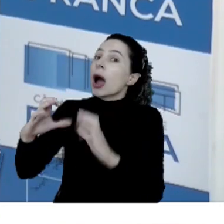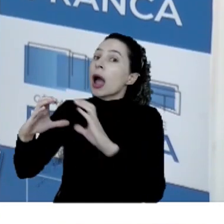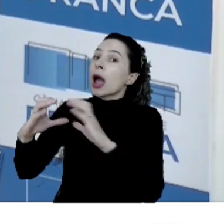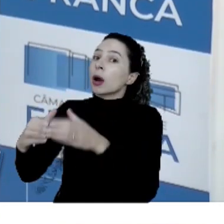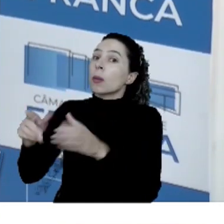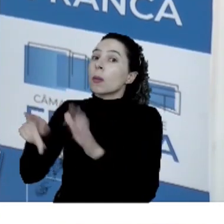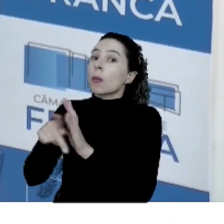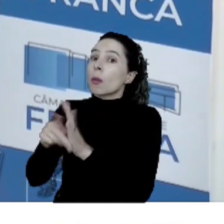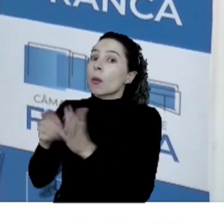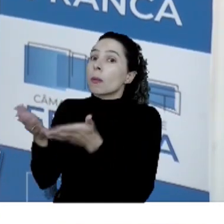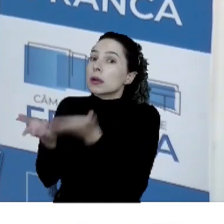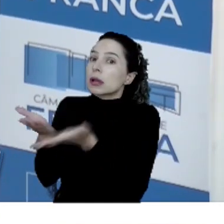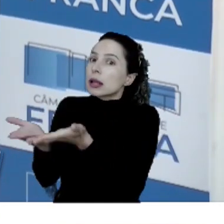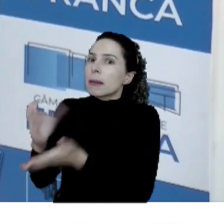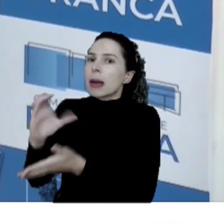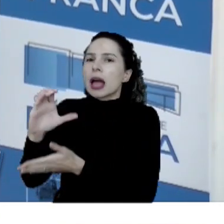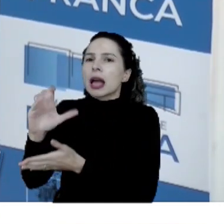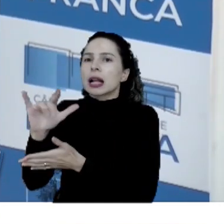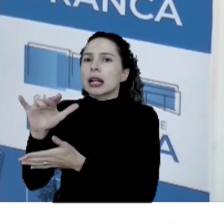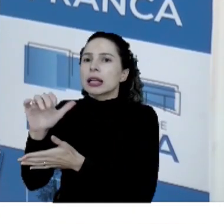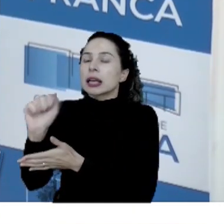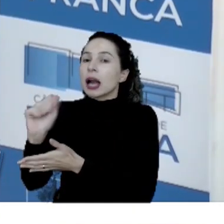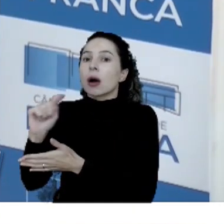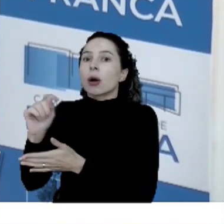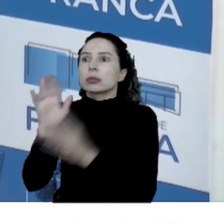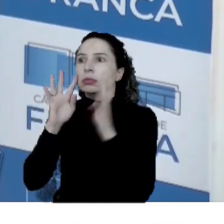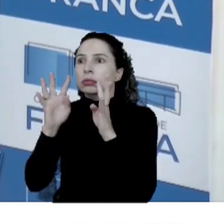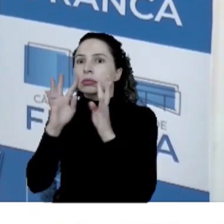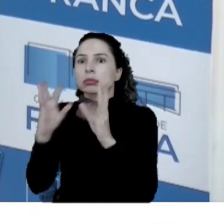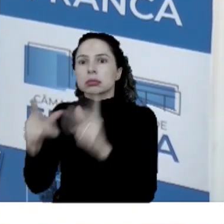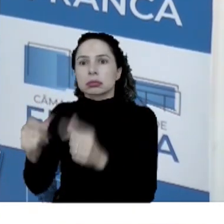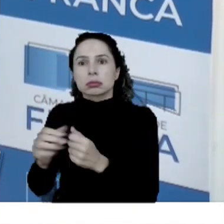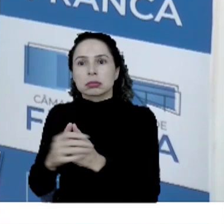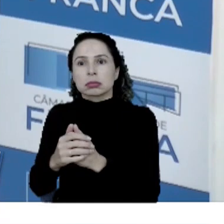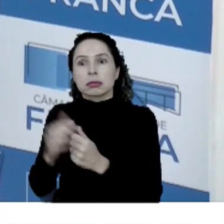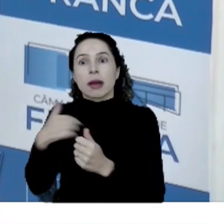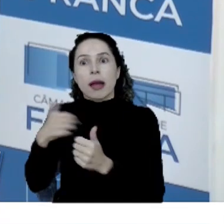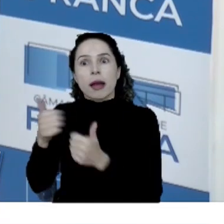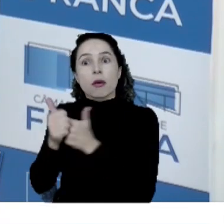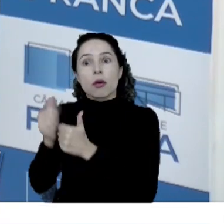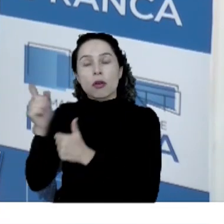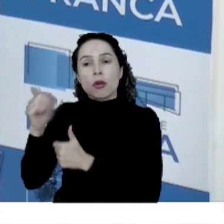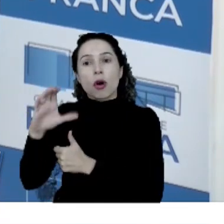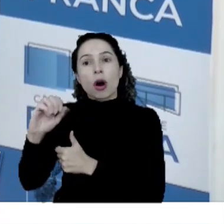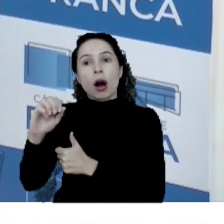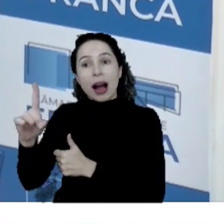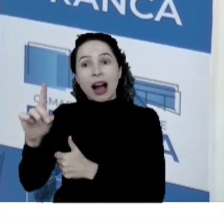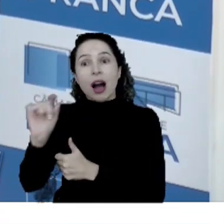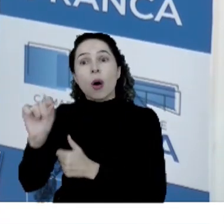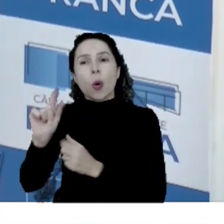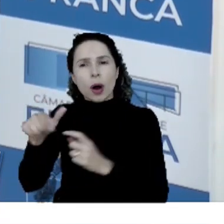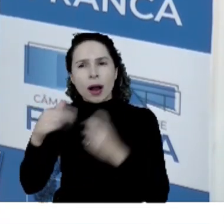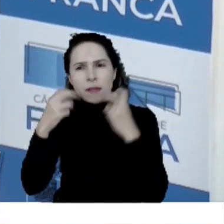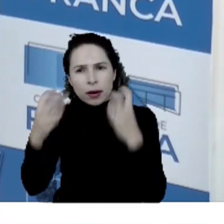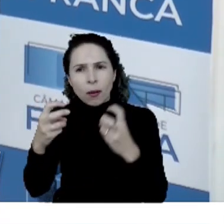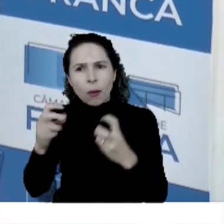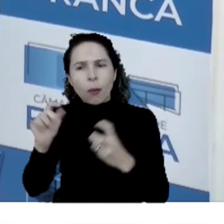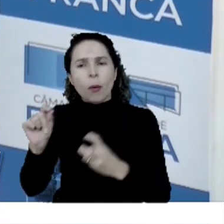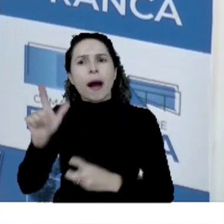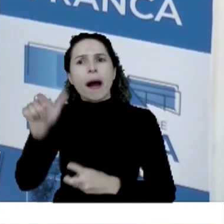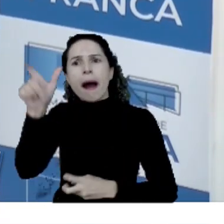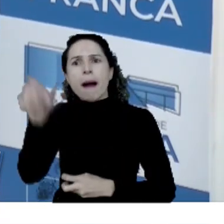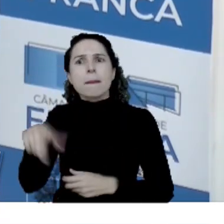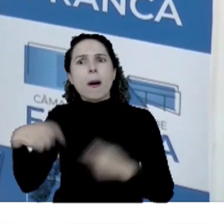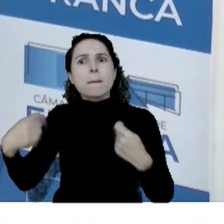onde ela possa ter todo o serviço. E eu fui atrás lá no cadastro único, sabe o que é vergonhoso? É uma pessoa precisar